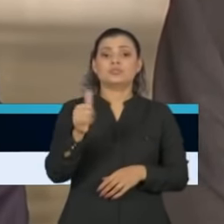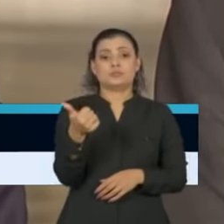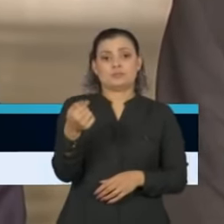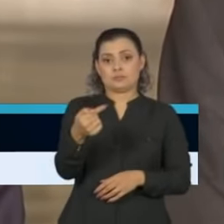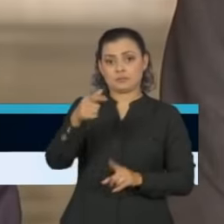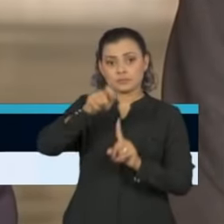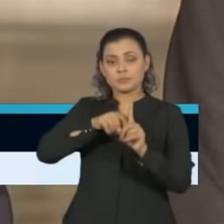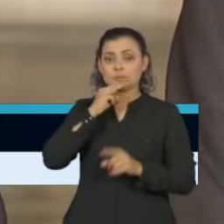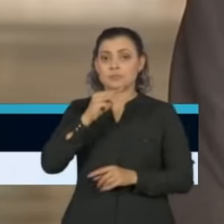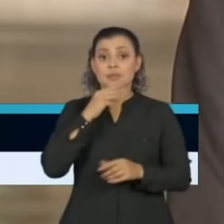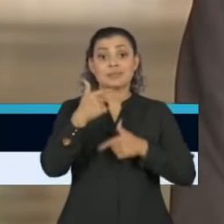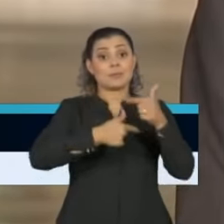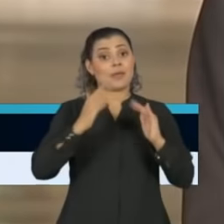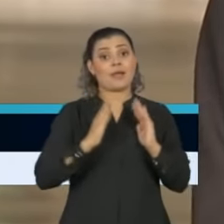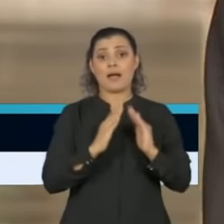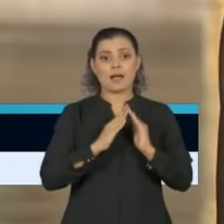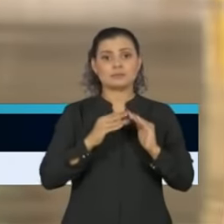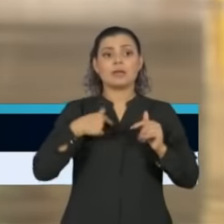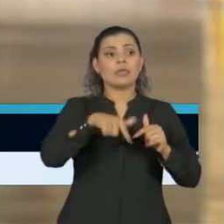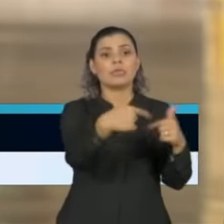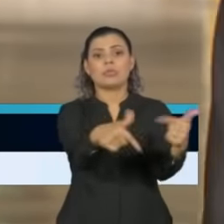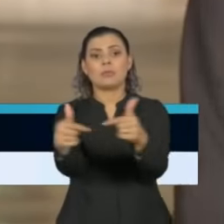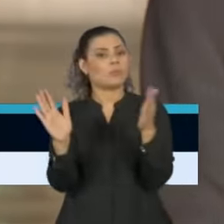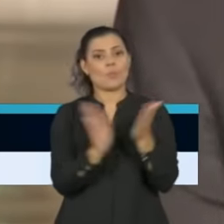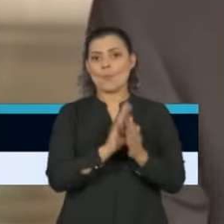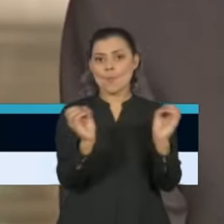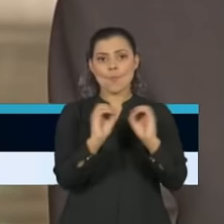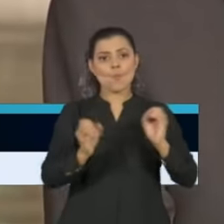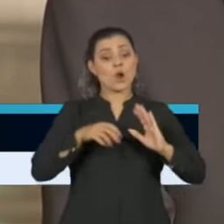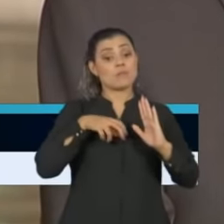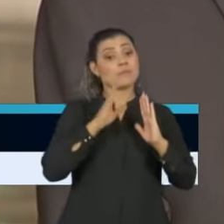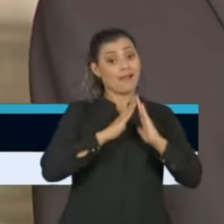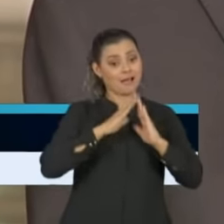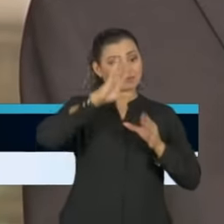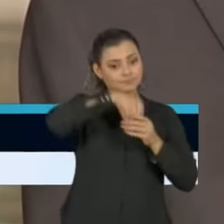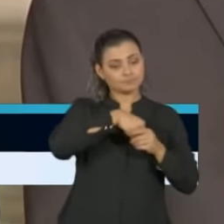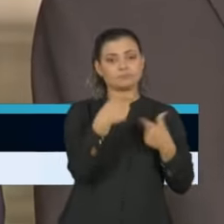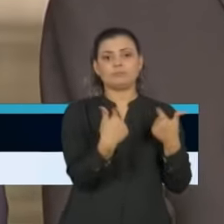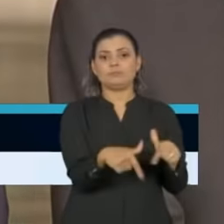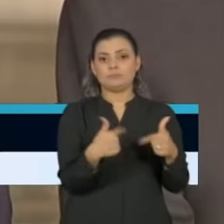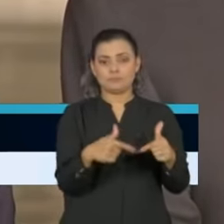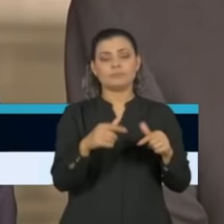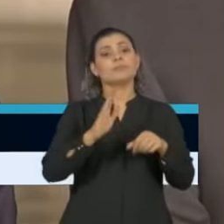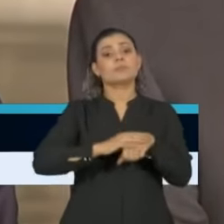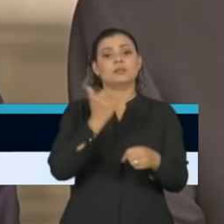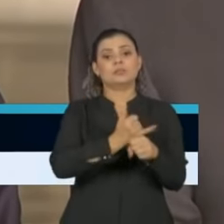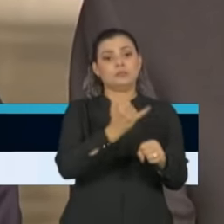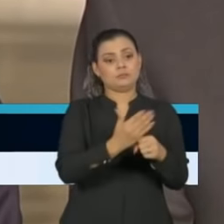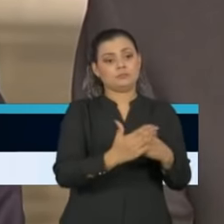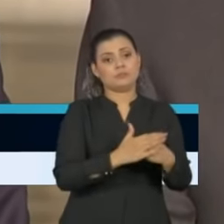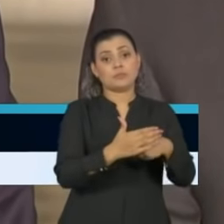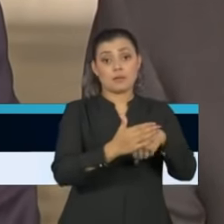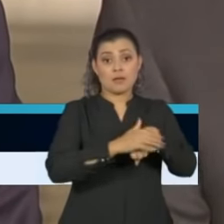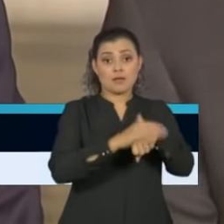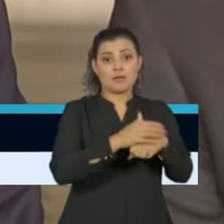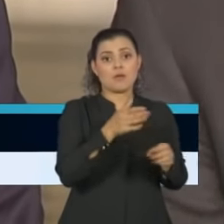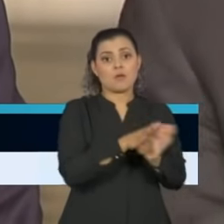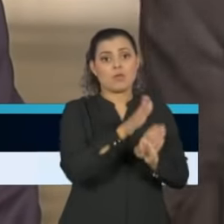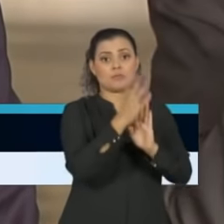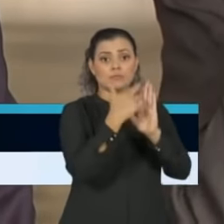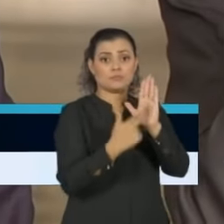deverão trabalhar em casa, realizando seus trabalhos de acordo com a orientação da sua chefia imediata.